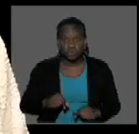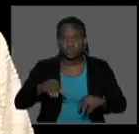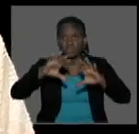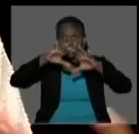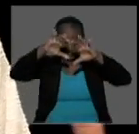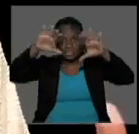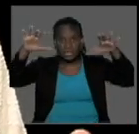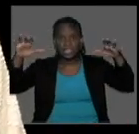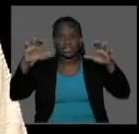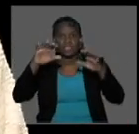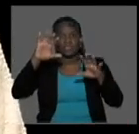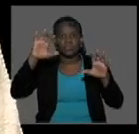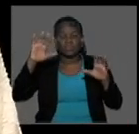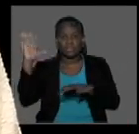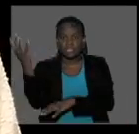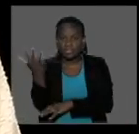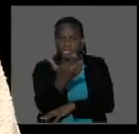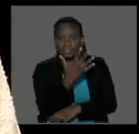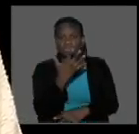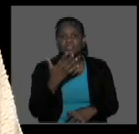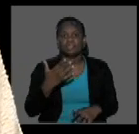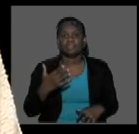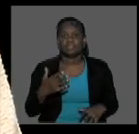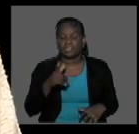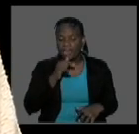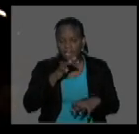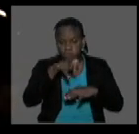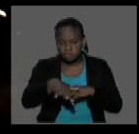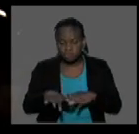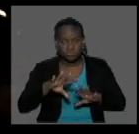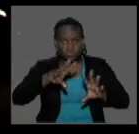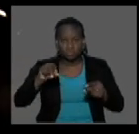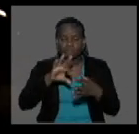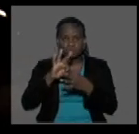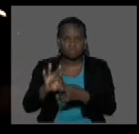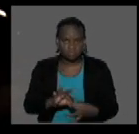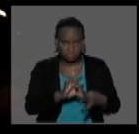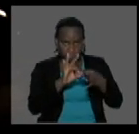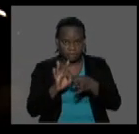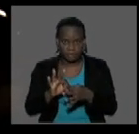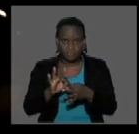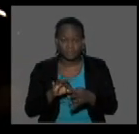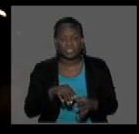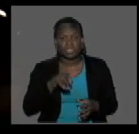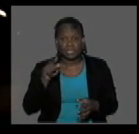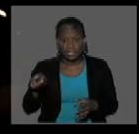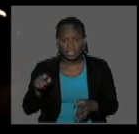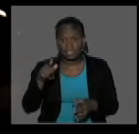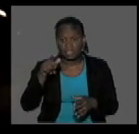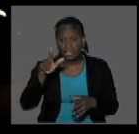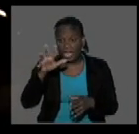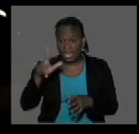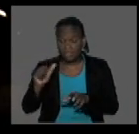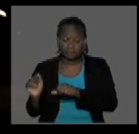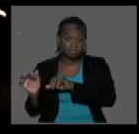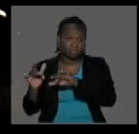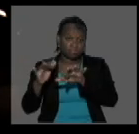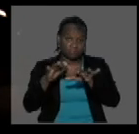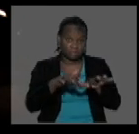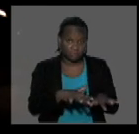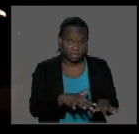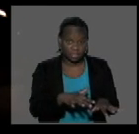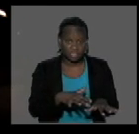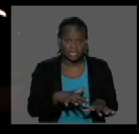ao cosmos, ligada à natureza. E isso que na diáspora caiu no